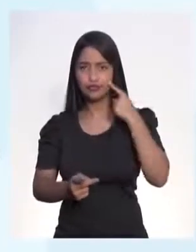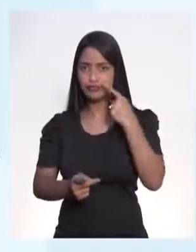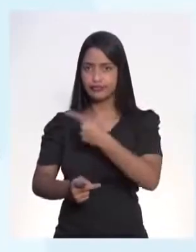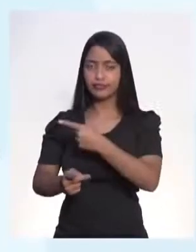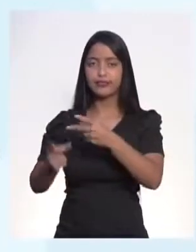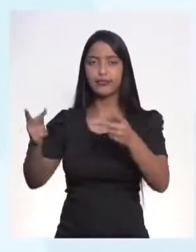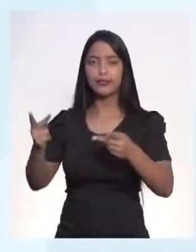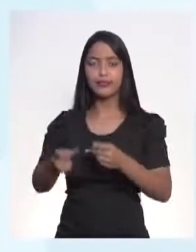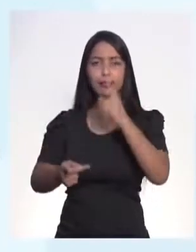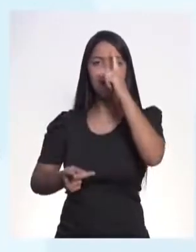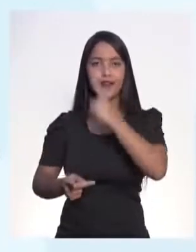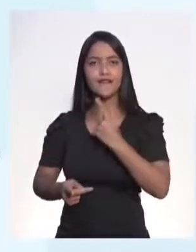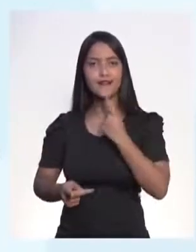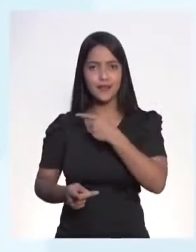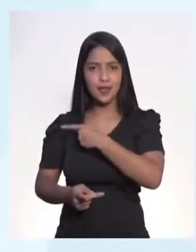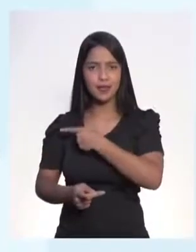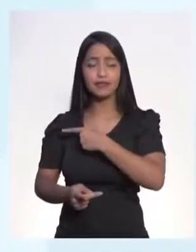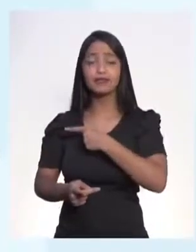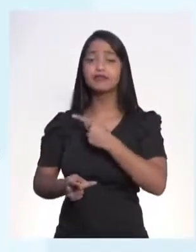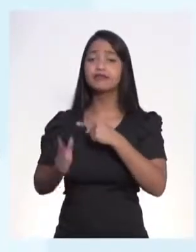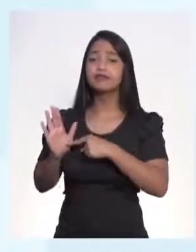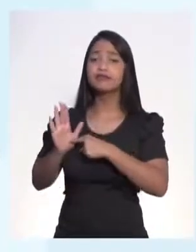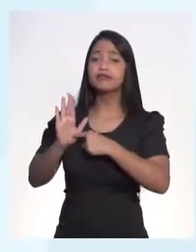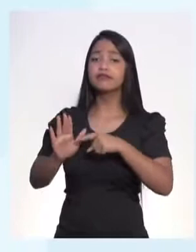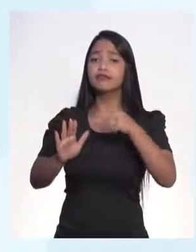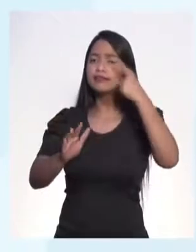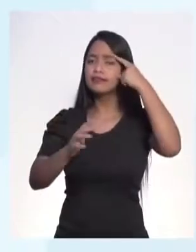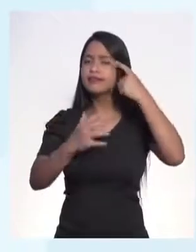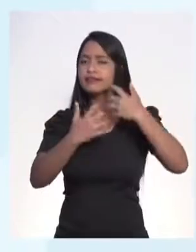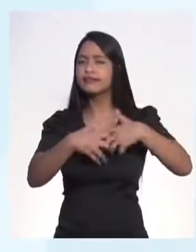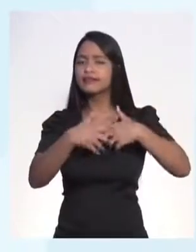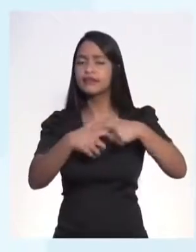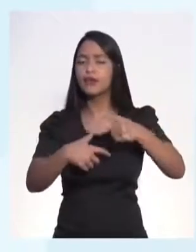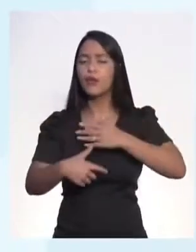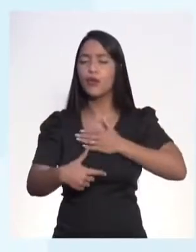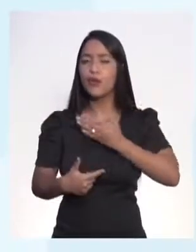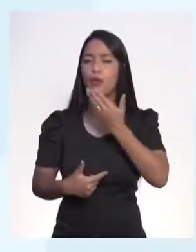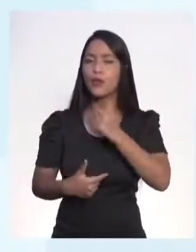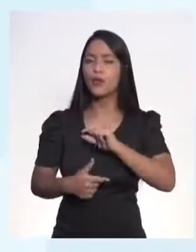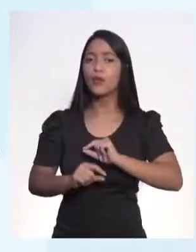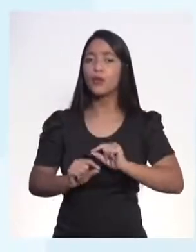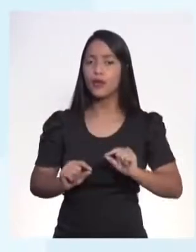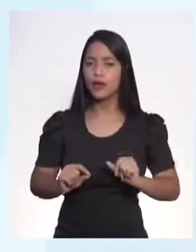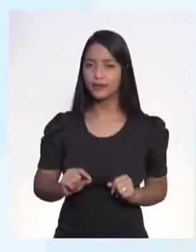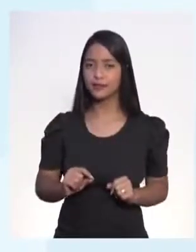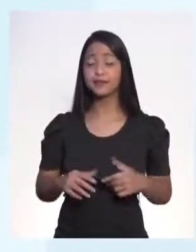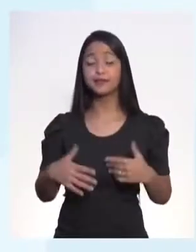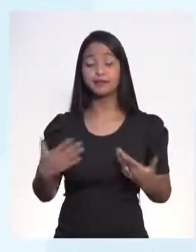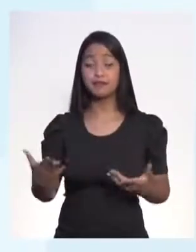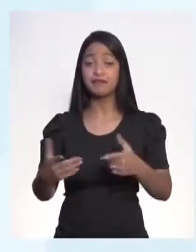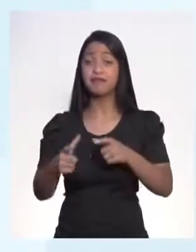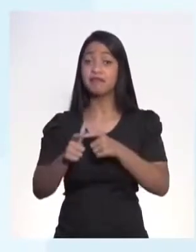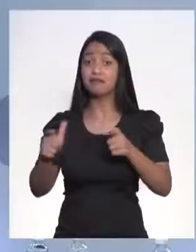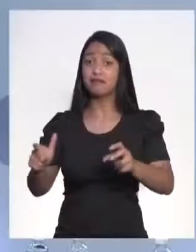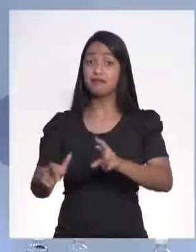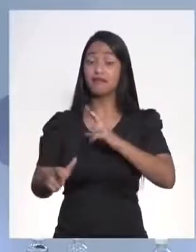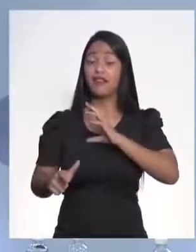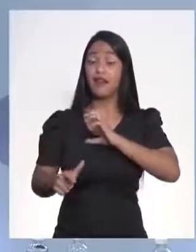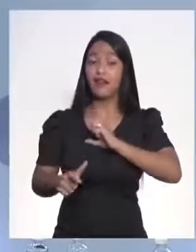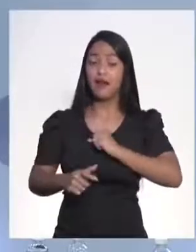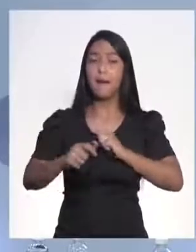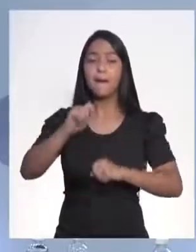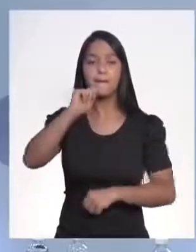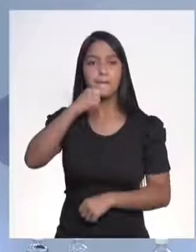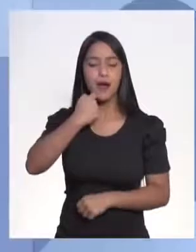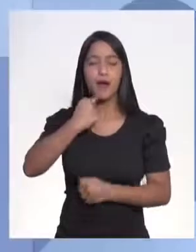a gente pensar nos alimentos que vocês gostam de comer então galera que acha que vem seu pão com carne pão com